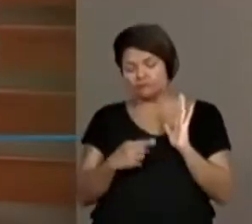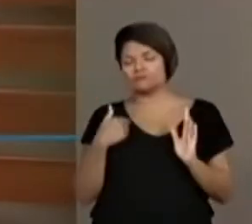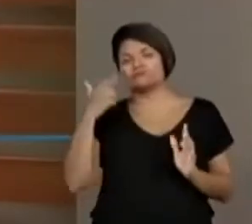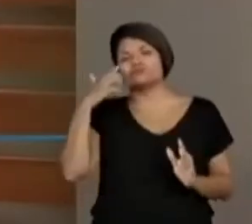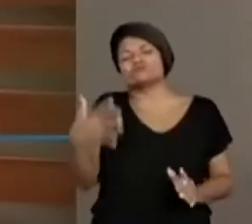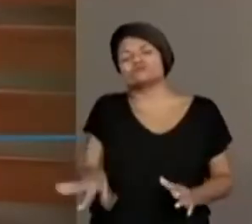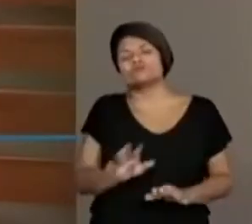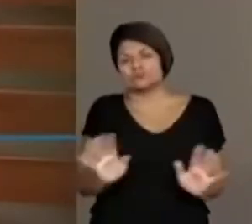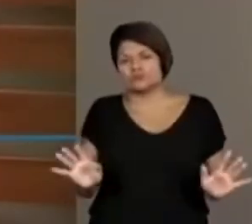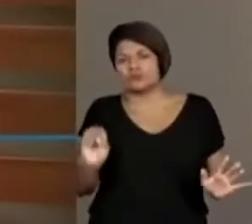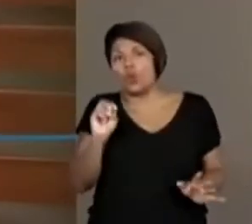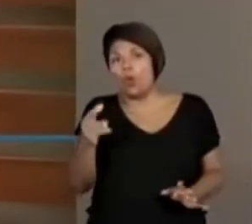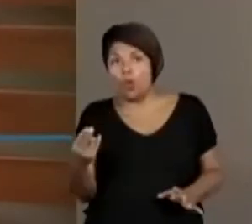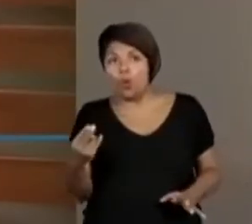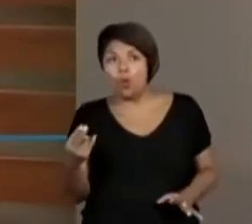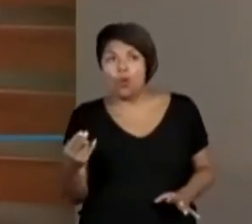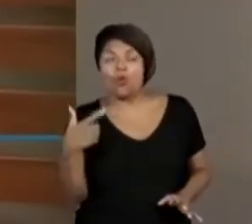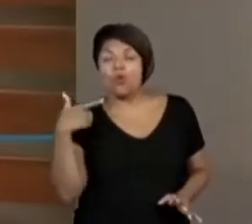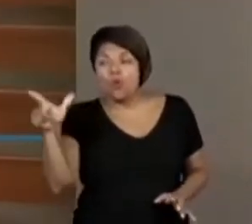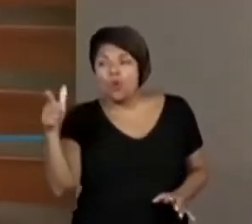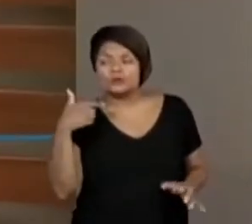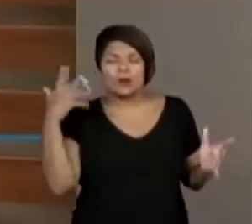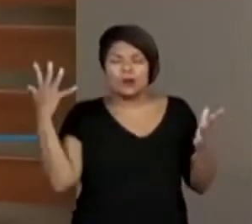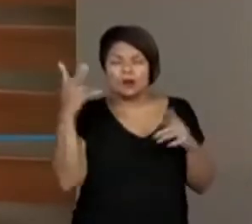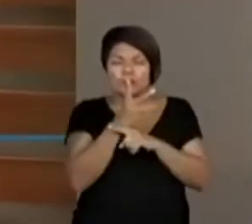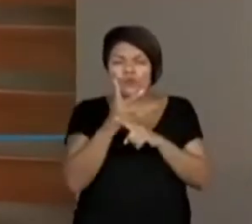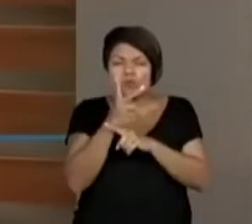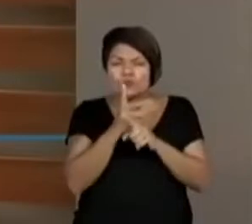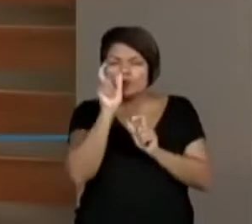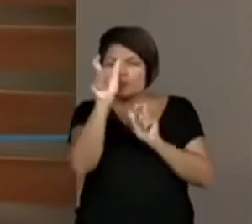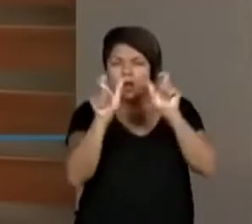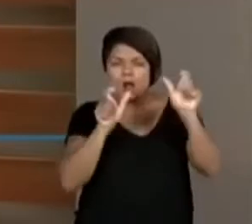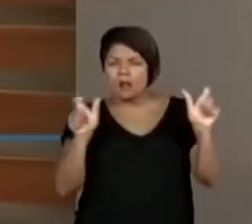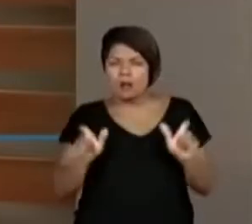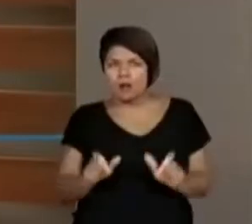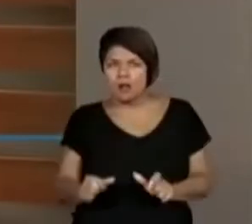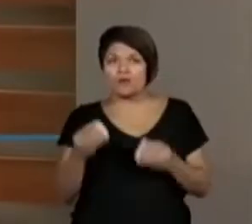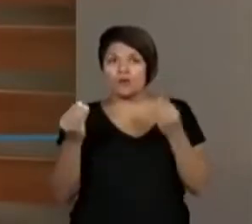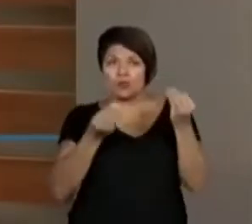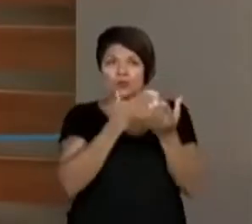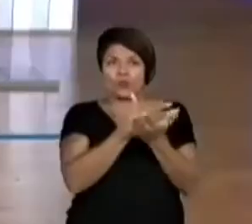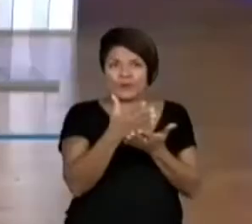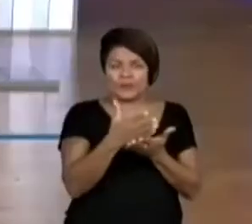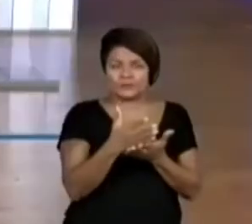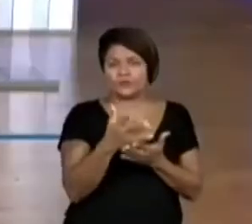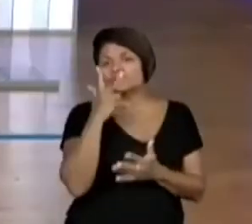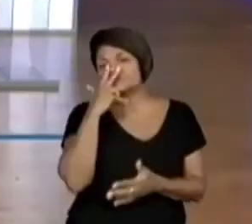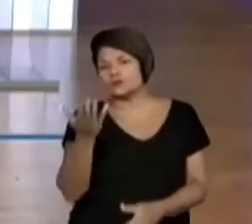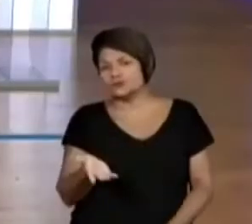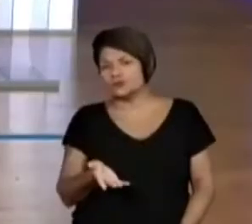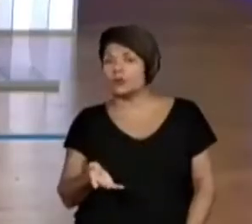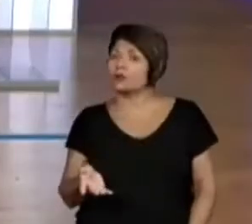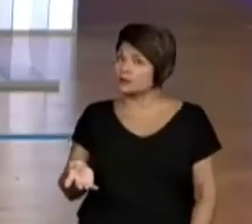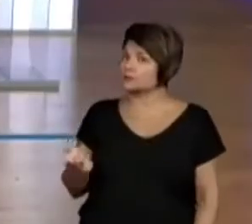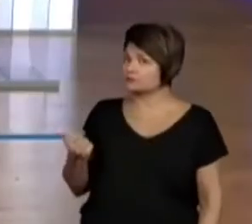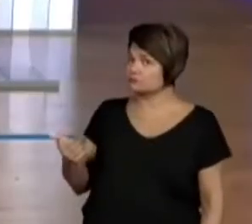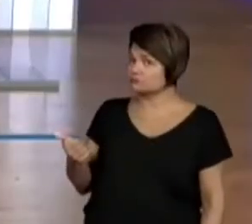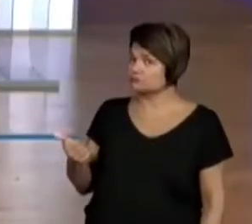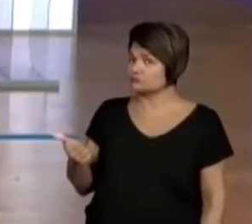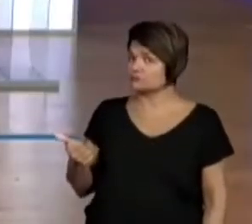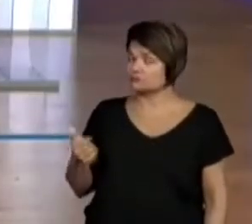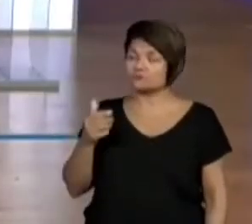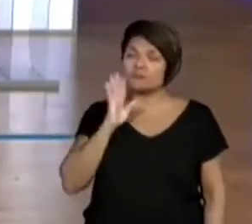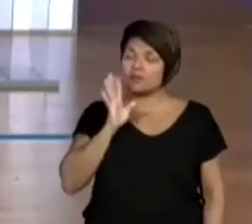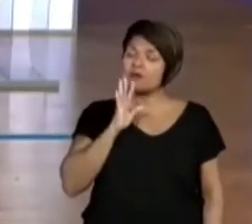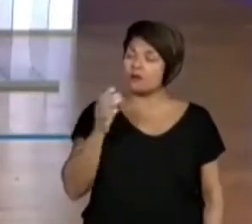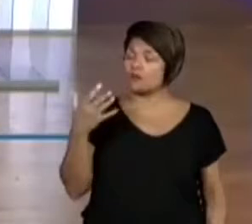daí ele pode ajudar o aluno que vai ter que procurar qual é a palavra, como é que começa. O que você acha? Isso mesmo, assim fica legal. Você topa